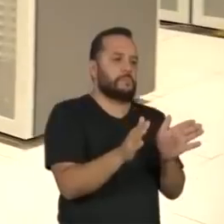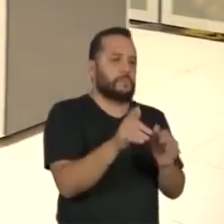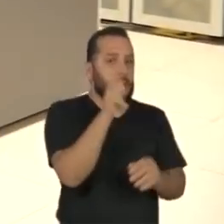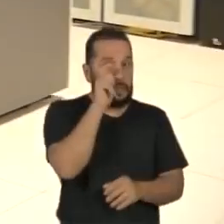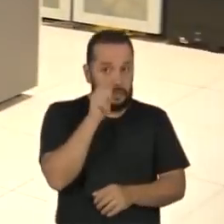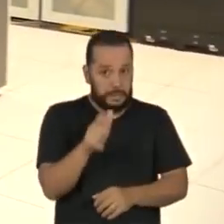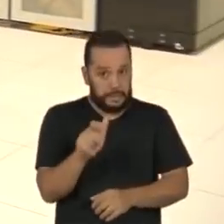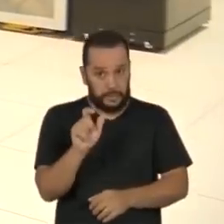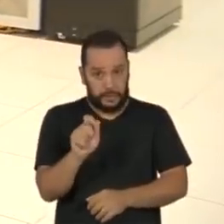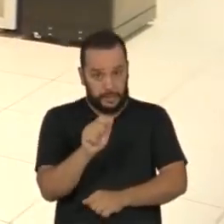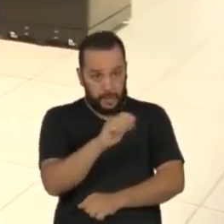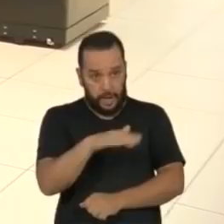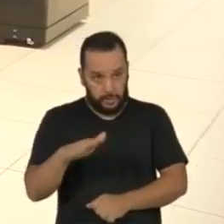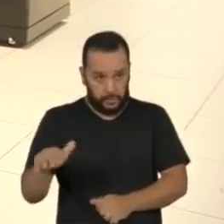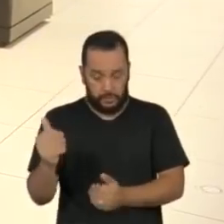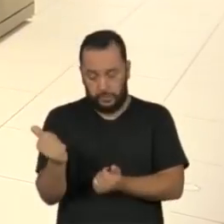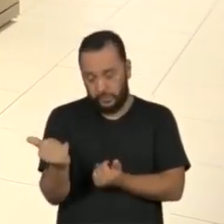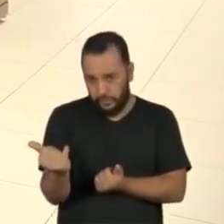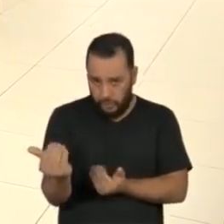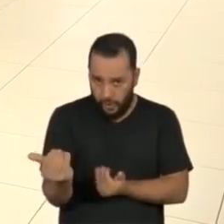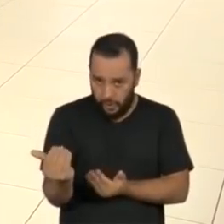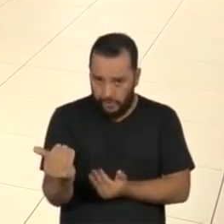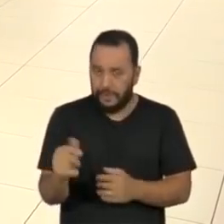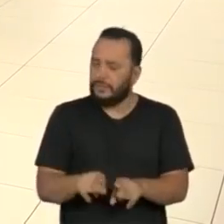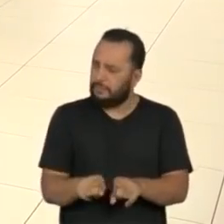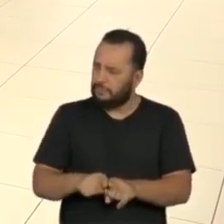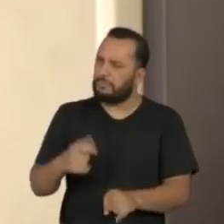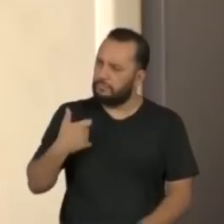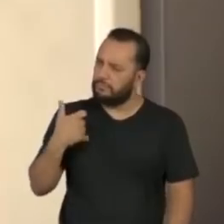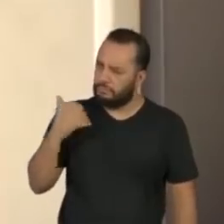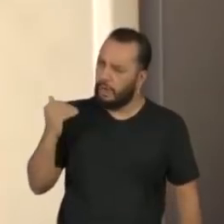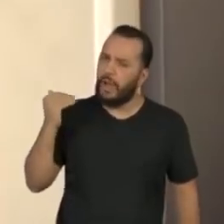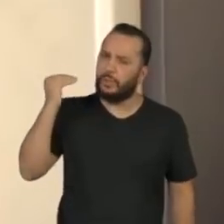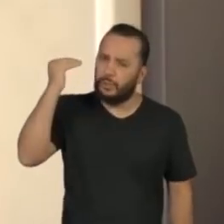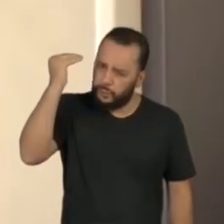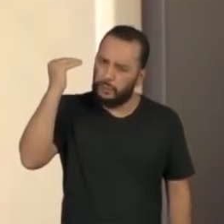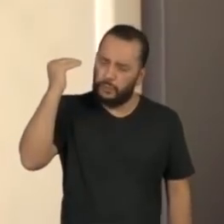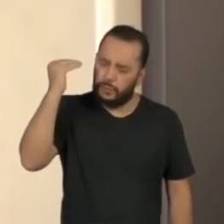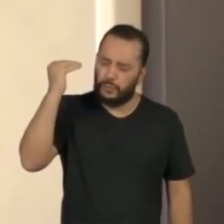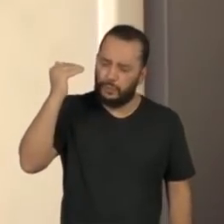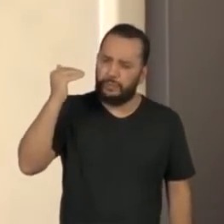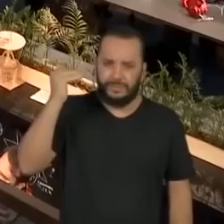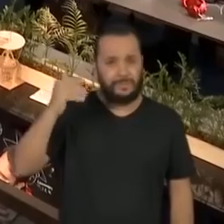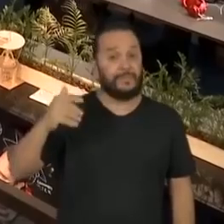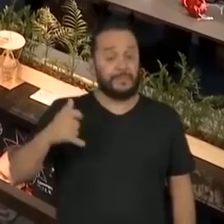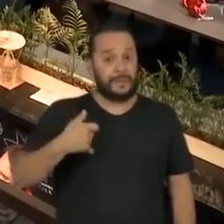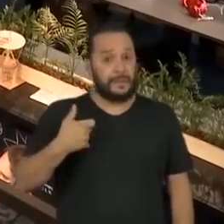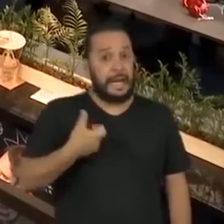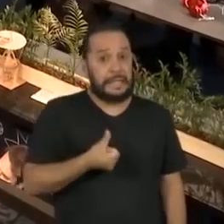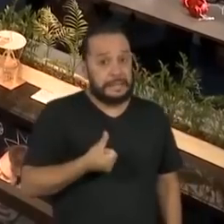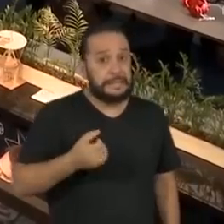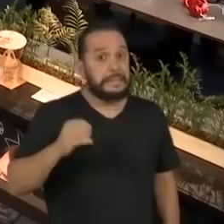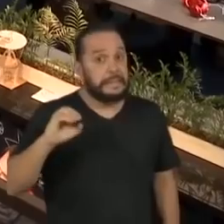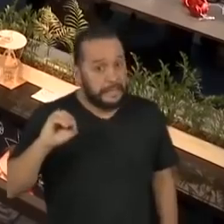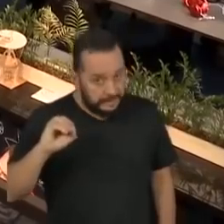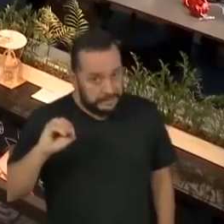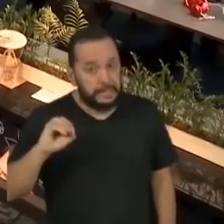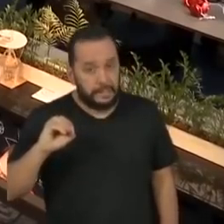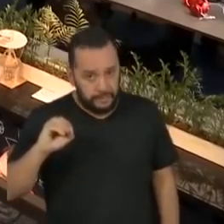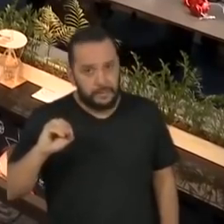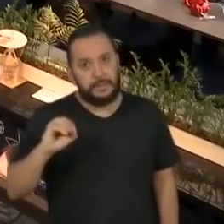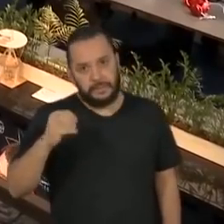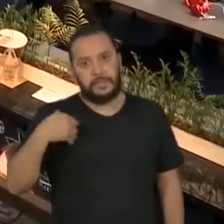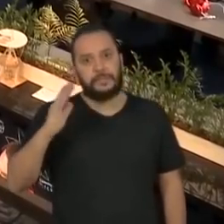o aluno, que o jovem, mesmo o adulto, mesmo a pessoa aos 60 anos, né? Nós falamos hoje